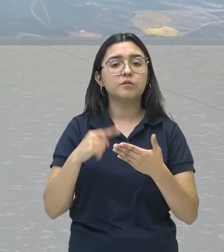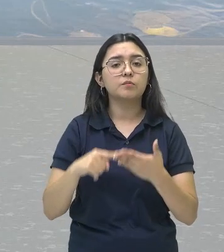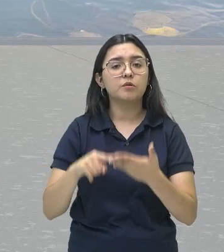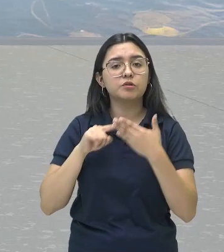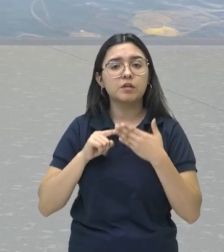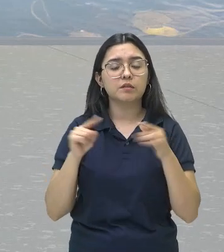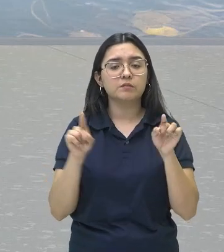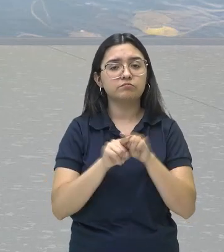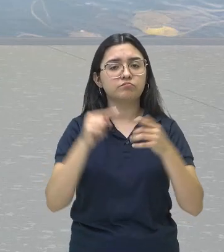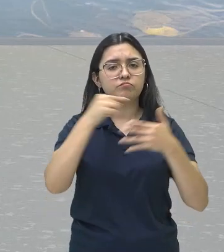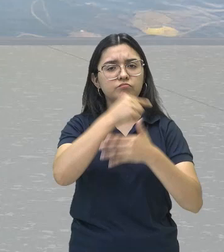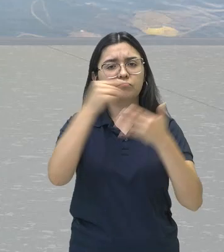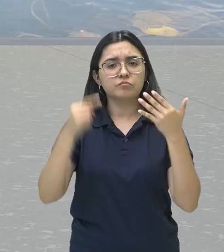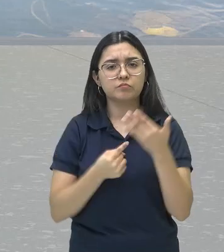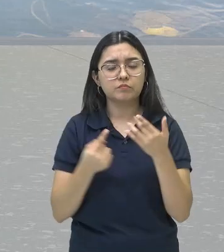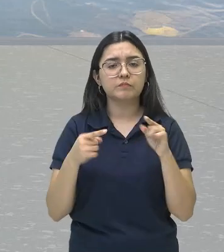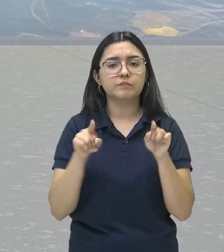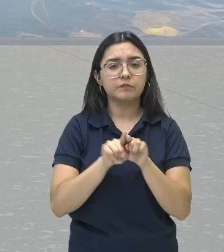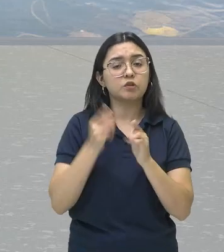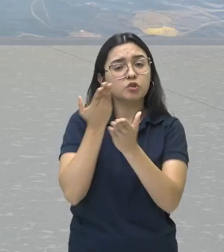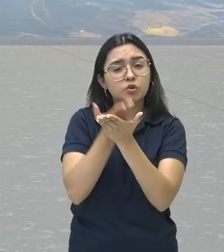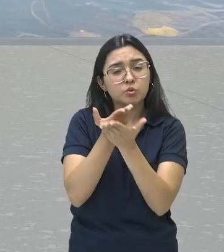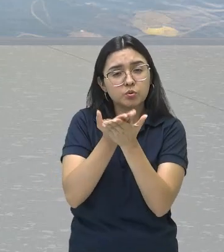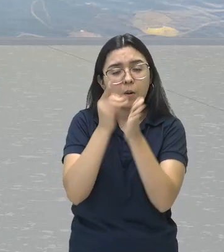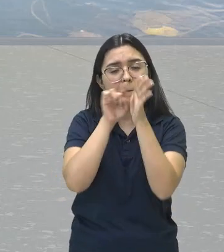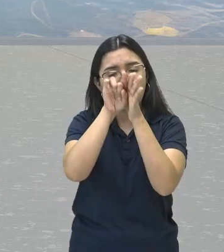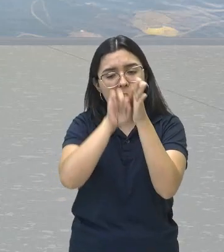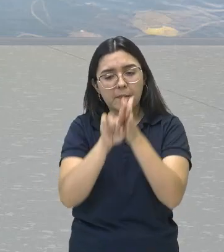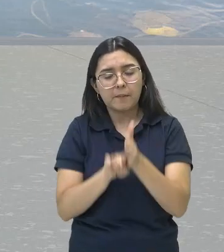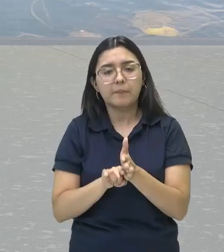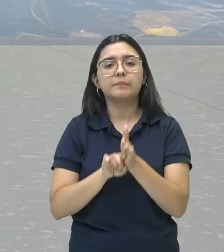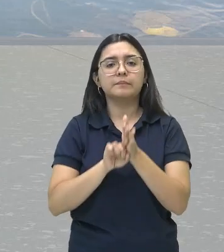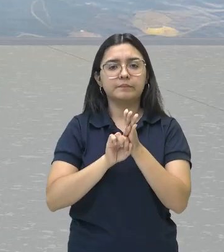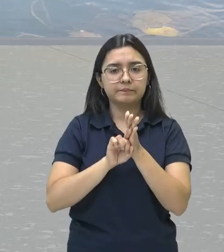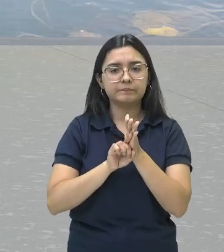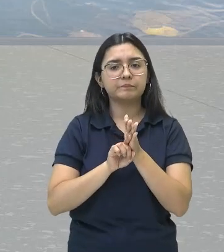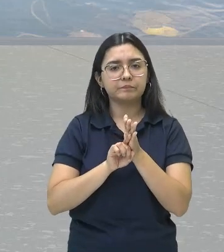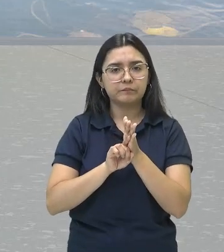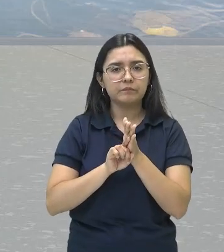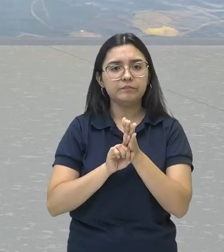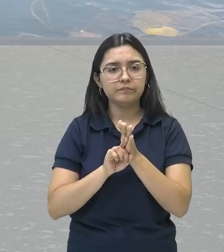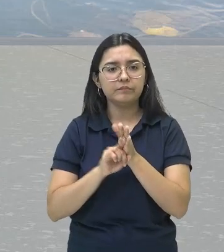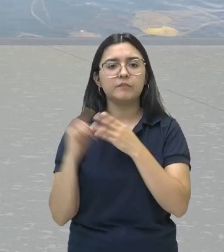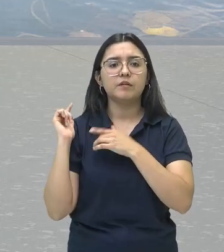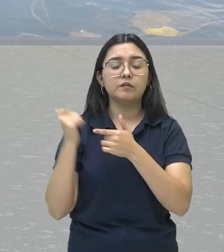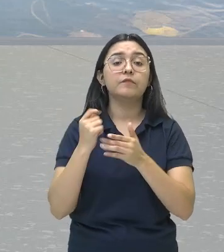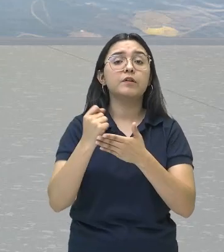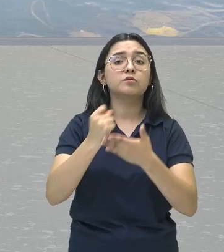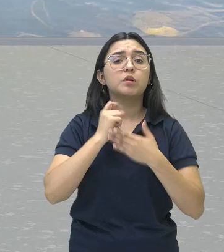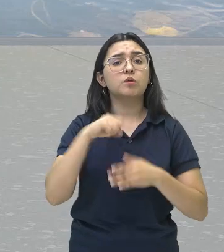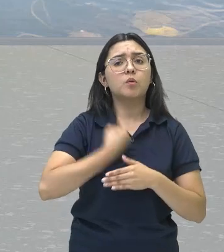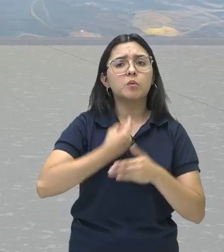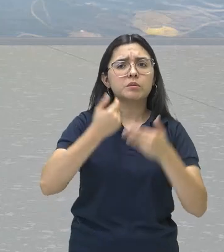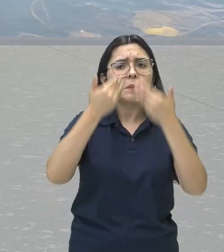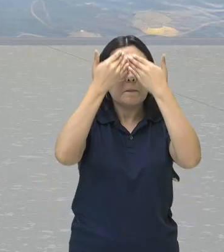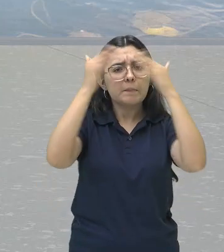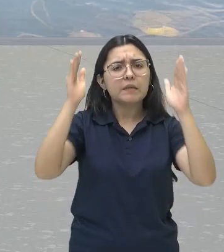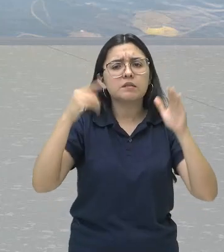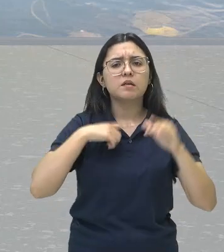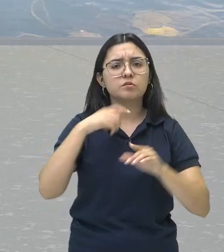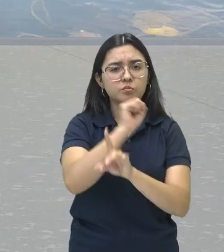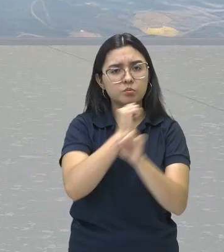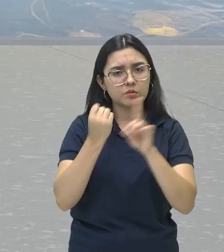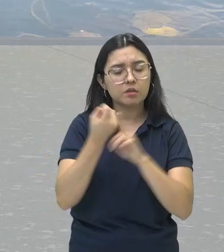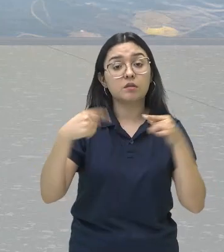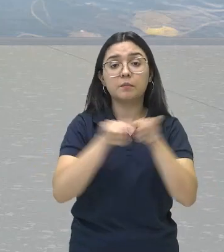trazer elementos, através de estudos clássicos como esse, que vai nos ajudar a pensar sobre a sociedade,